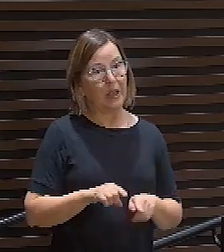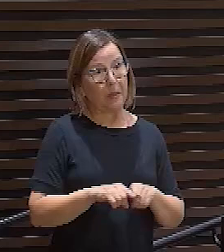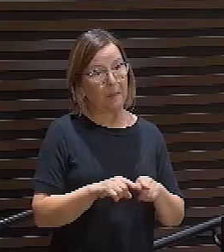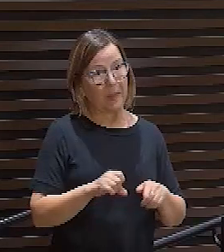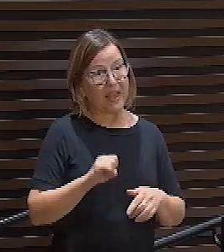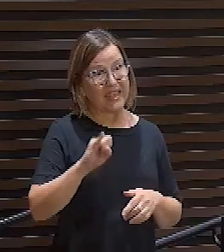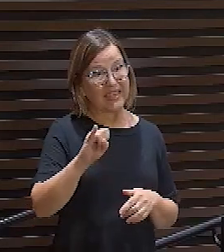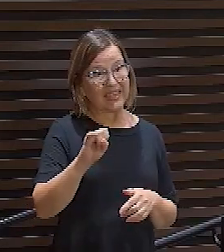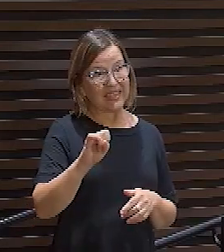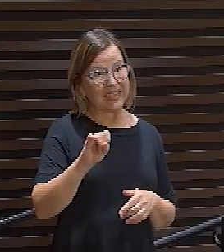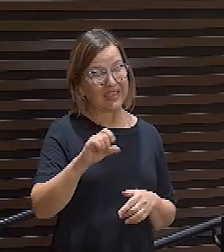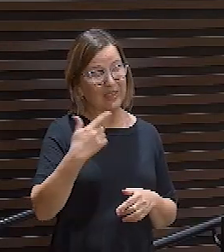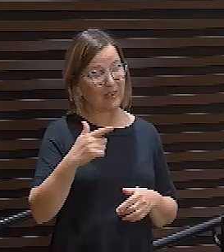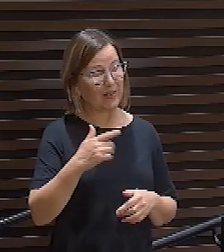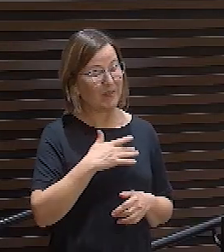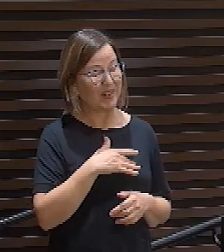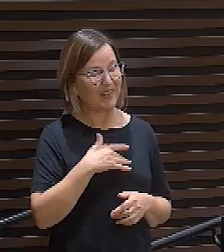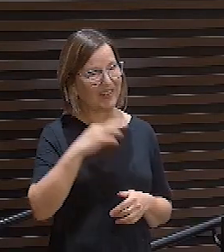muito tempo.